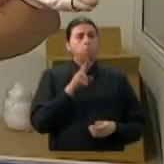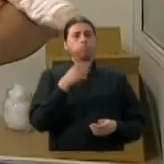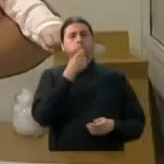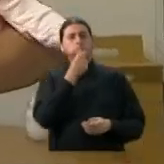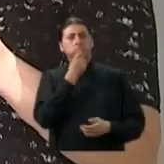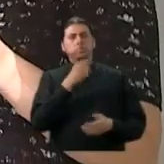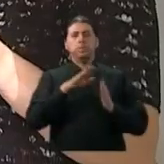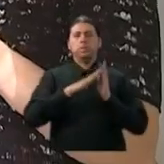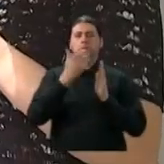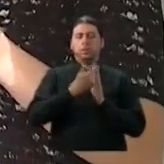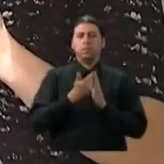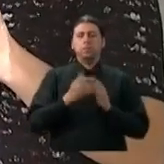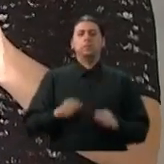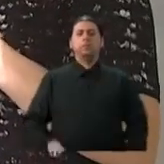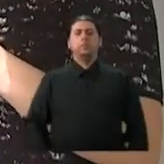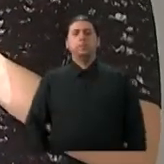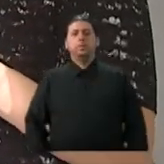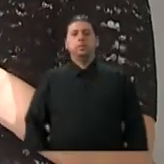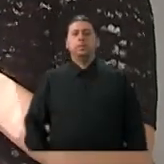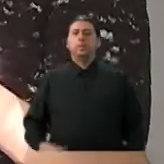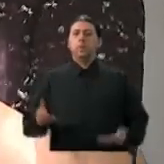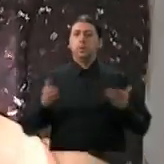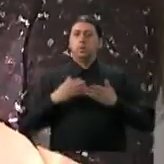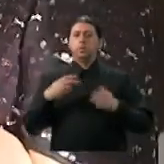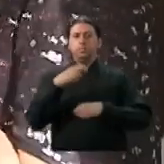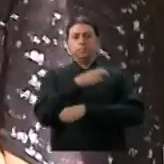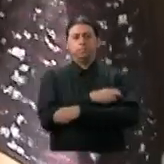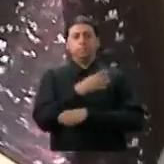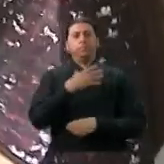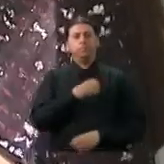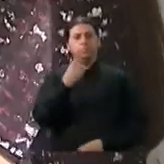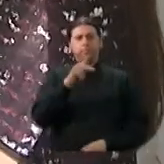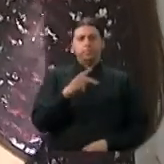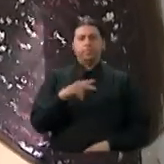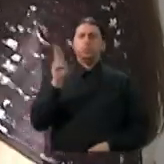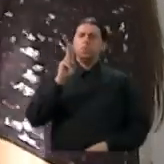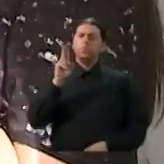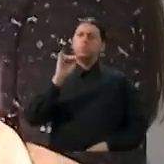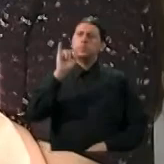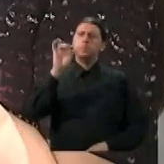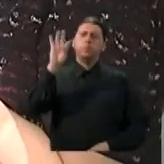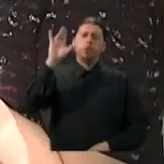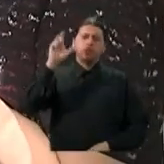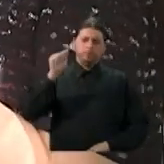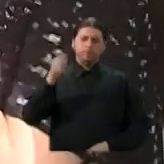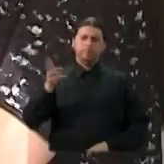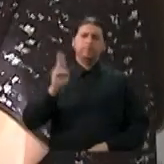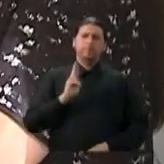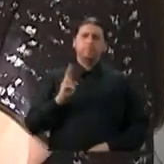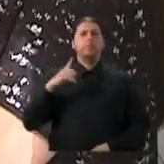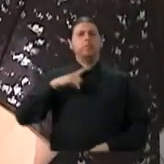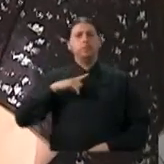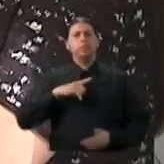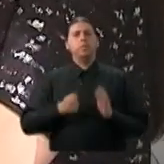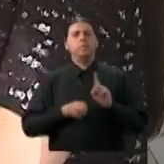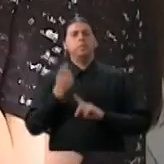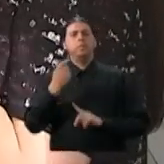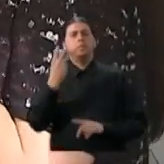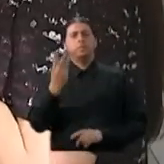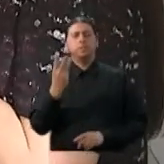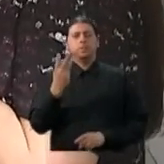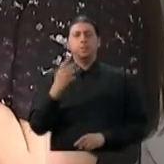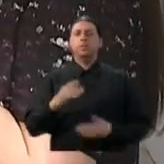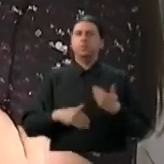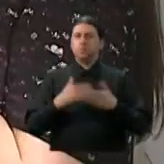vacinação. O Benani acabou de vacinar a filhinha dele. Como é o nome dela? Isabela. Quantos meses? 3. É